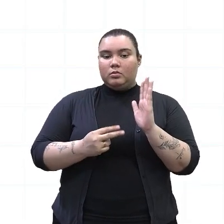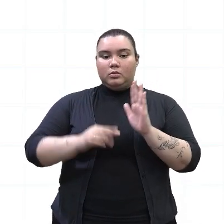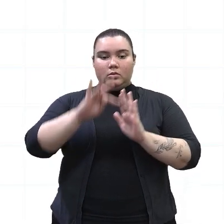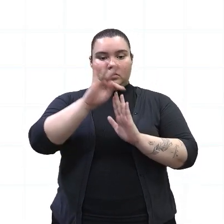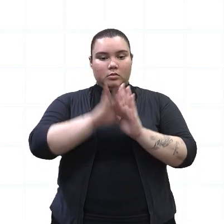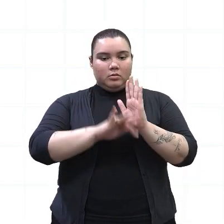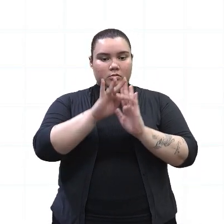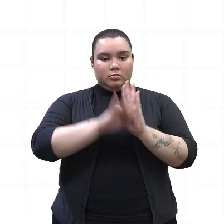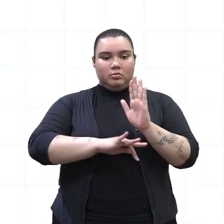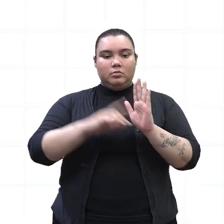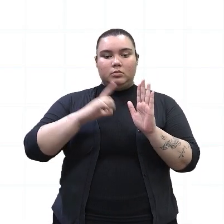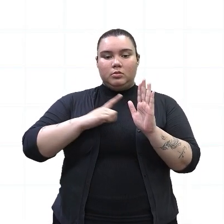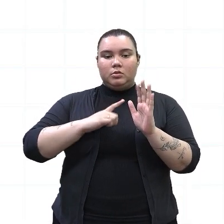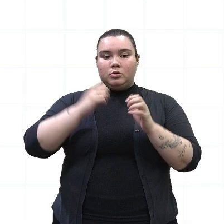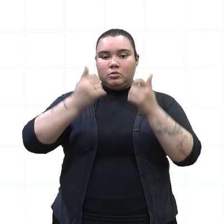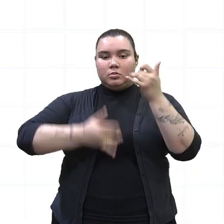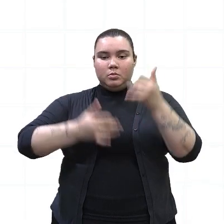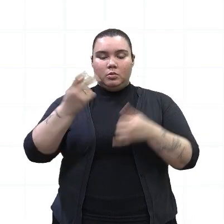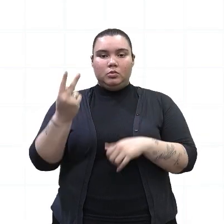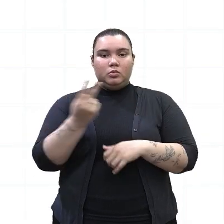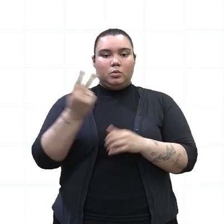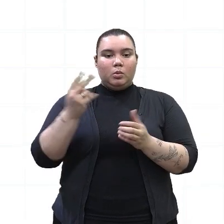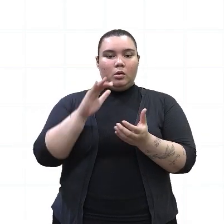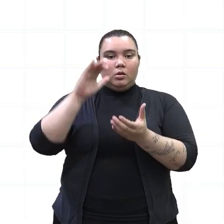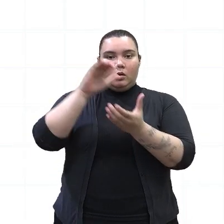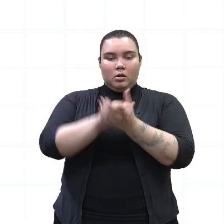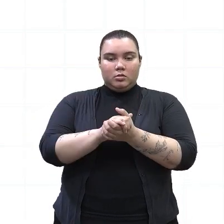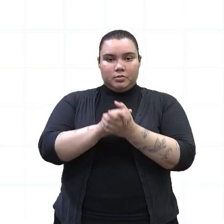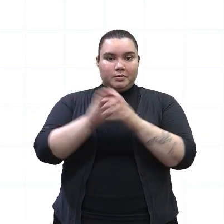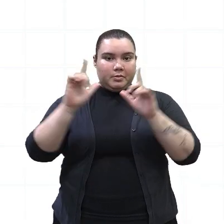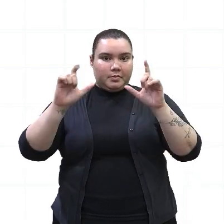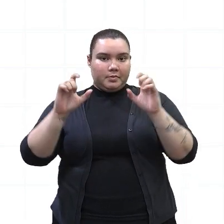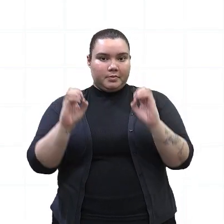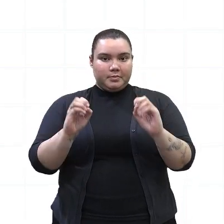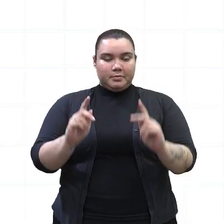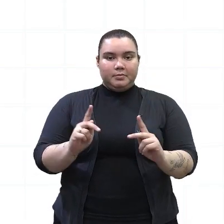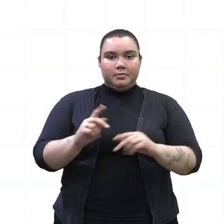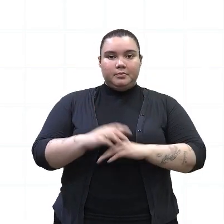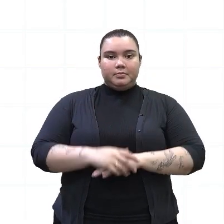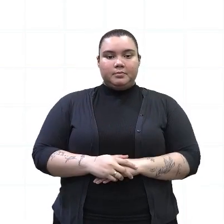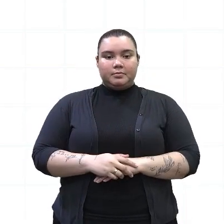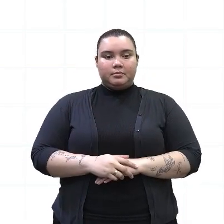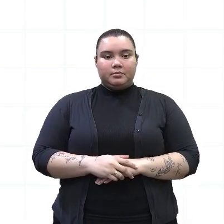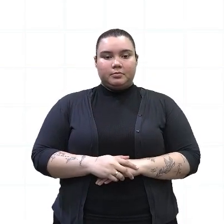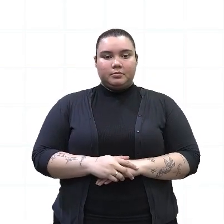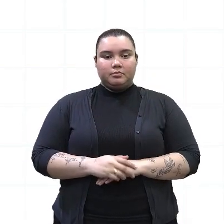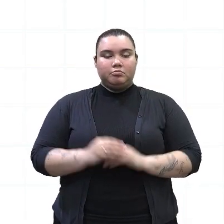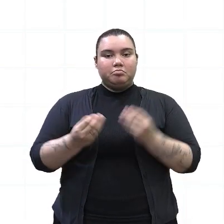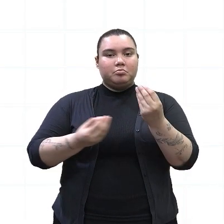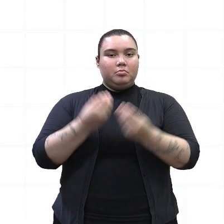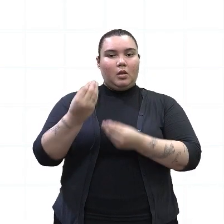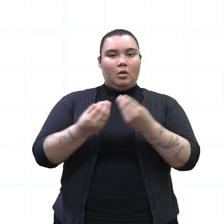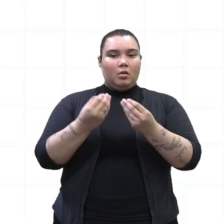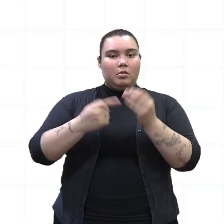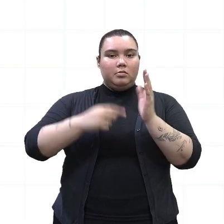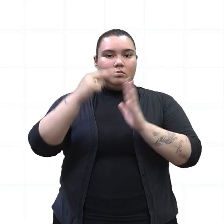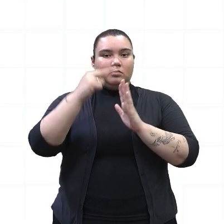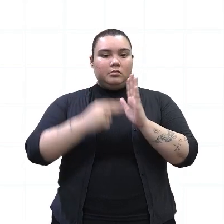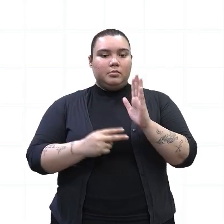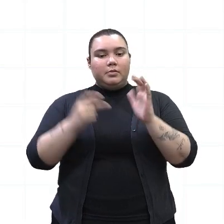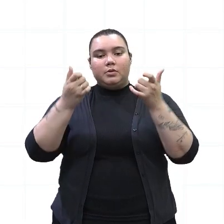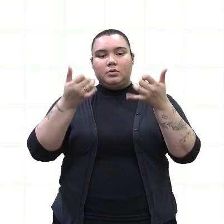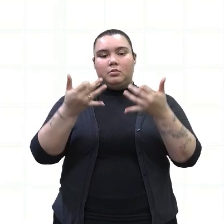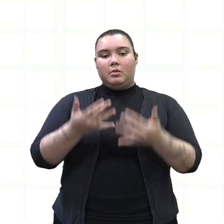texto que está comentando sobre esse casal aí da foto, right? Vamos ver o que nós temos aí de